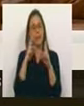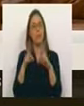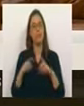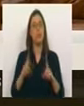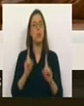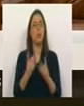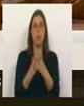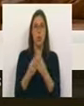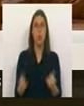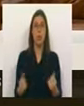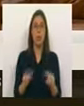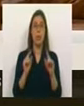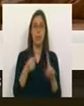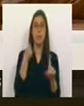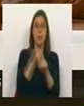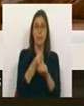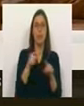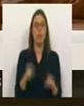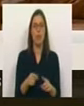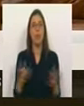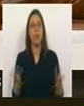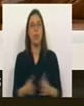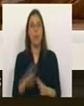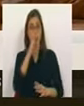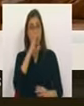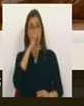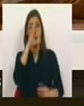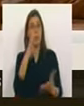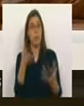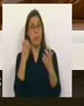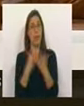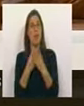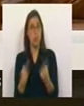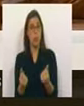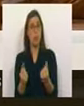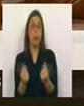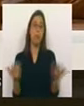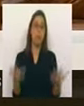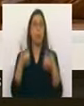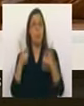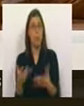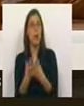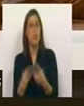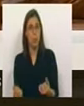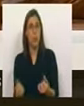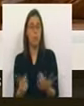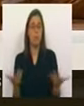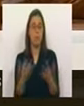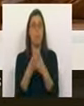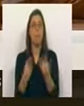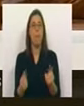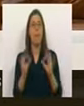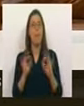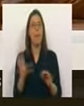encontrar uma solução para este desafio. Se o Governo quer uma solução, uma boa solução, a solução